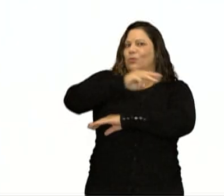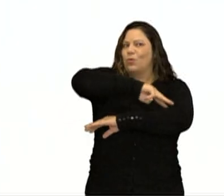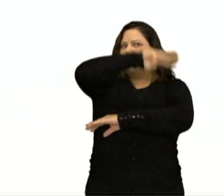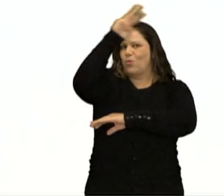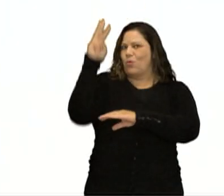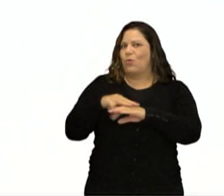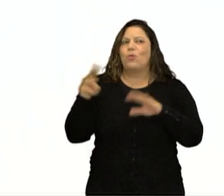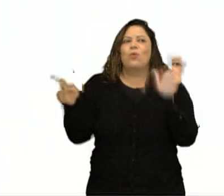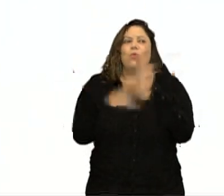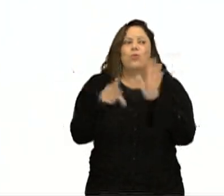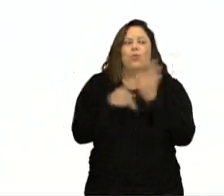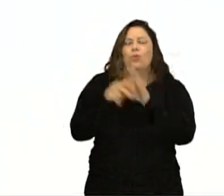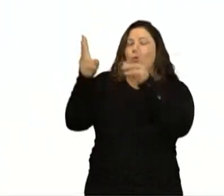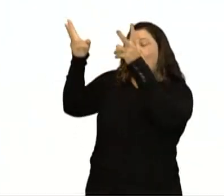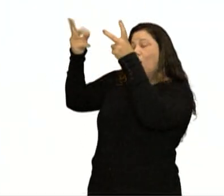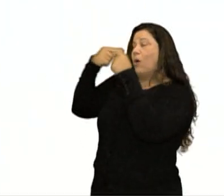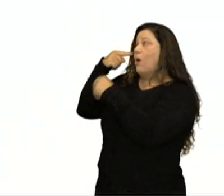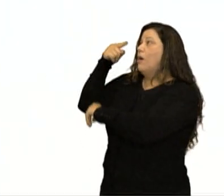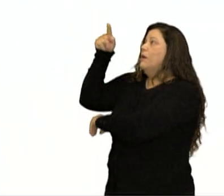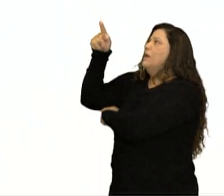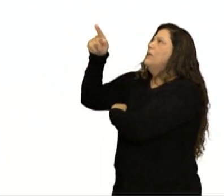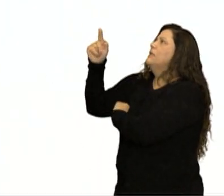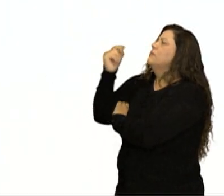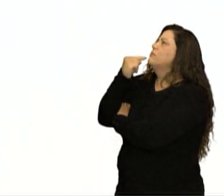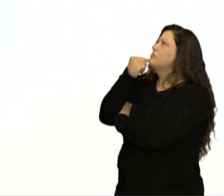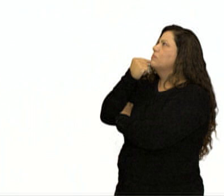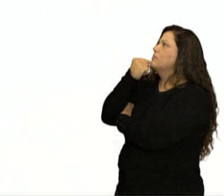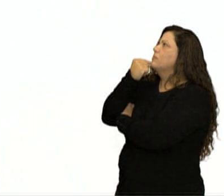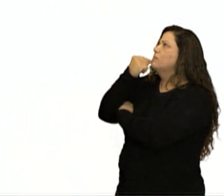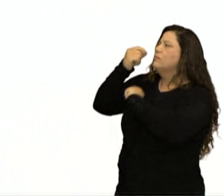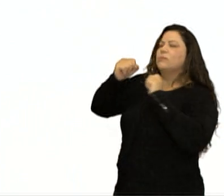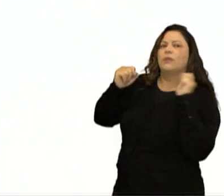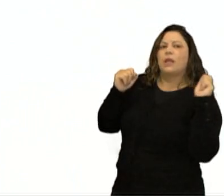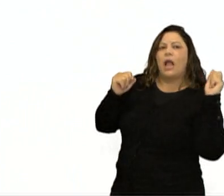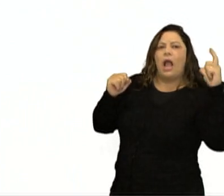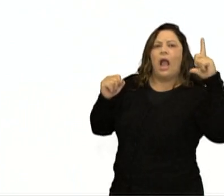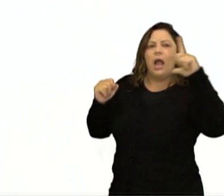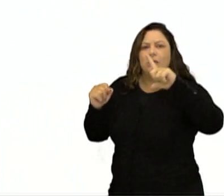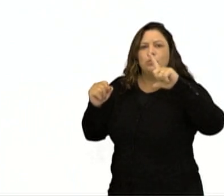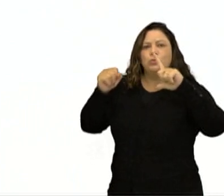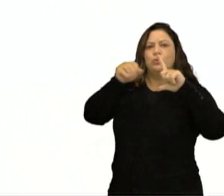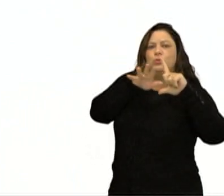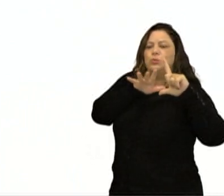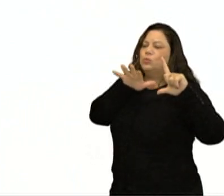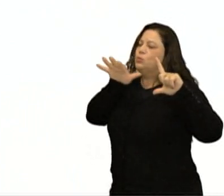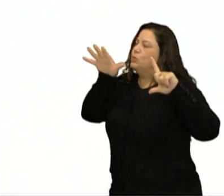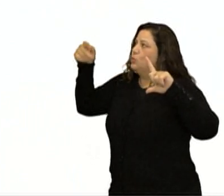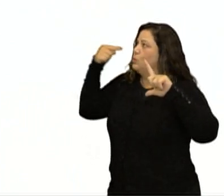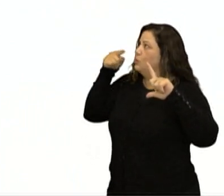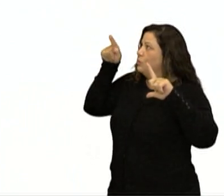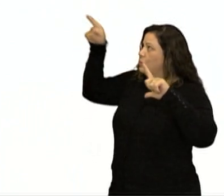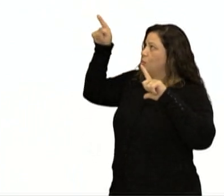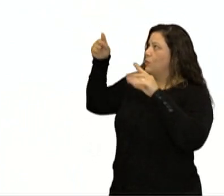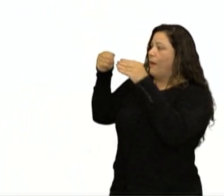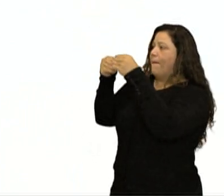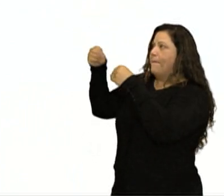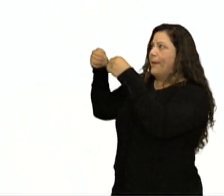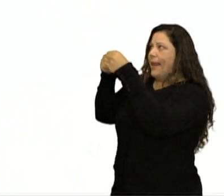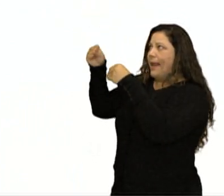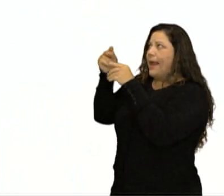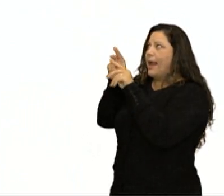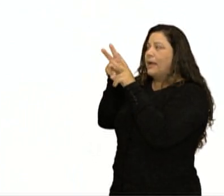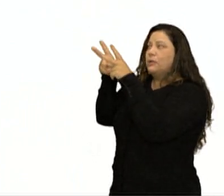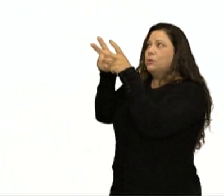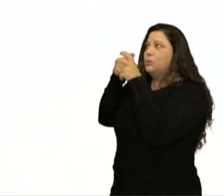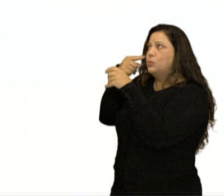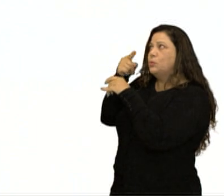branca ela vem e ao sair do ar e entrar no prisma, nesse acrílico, a